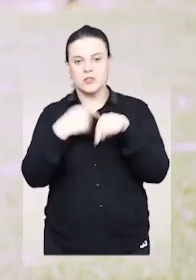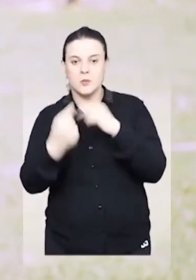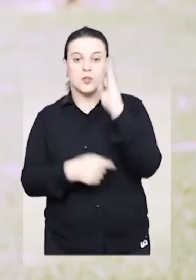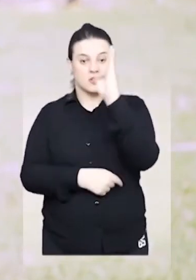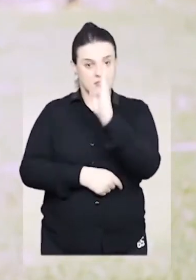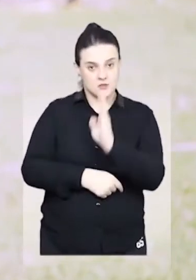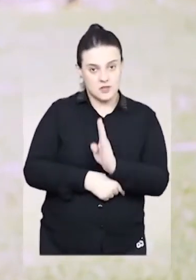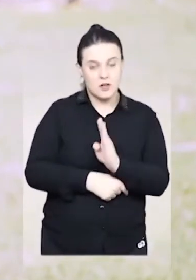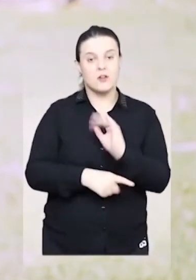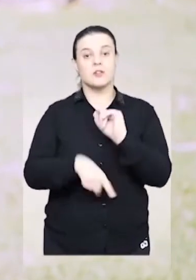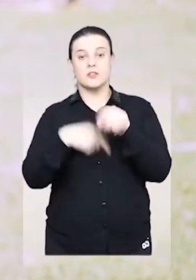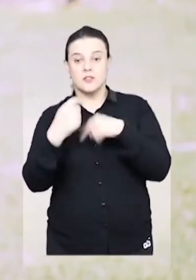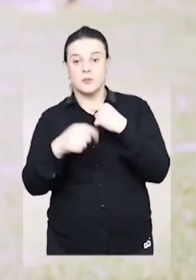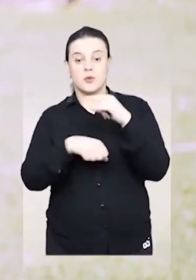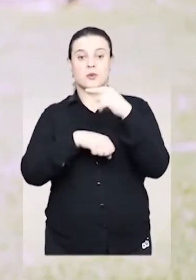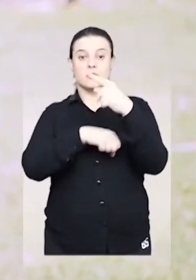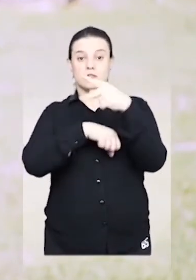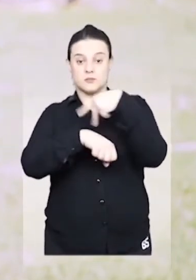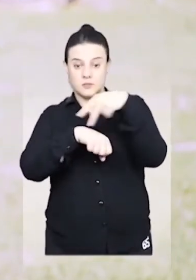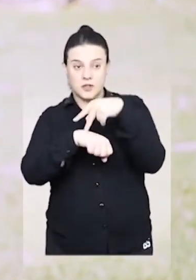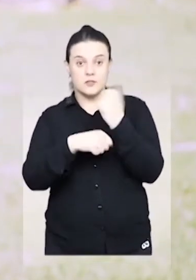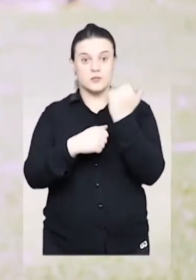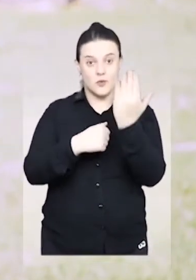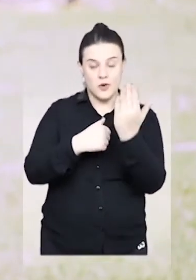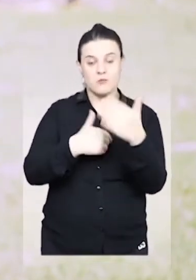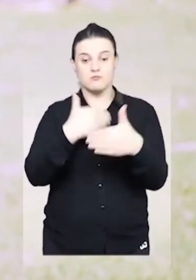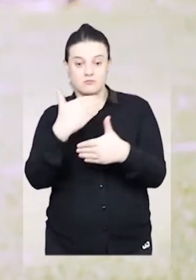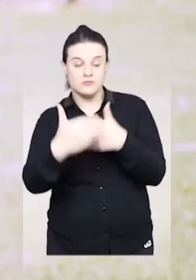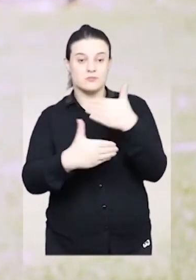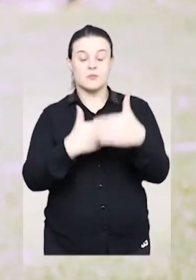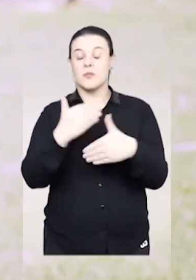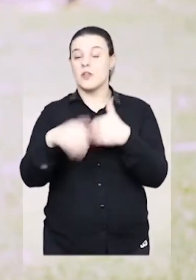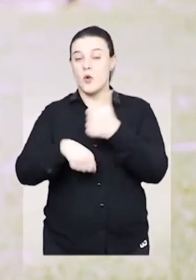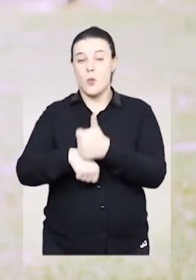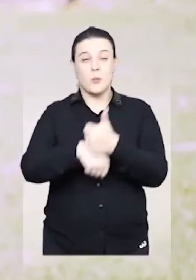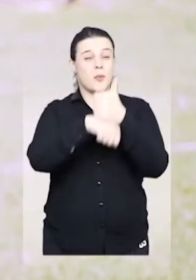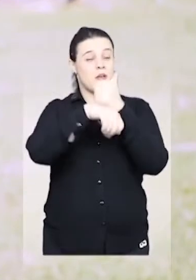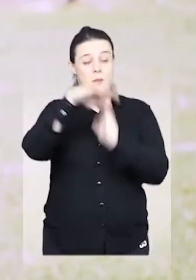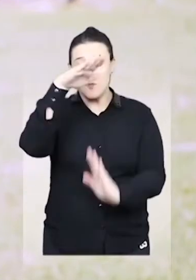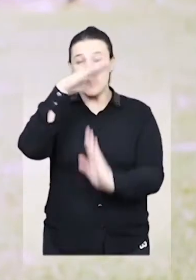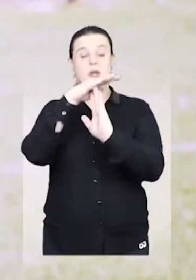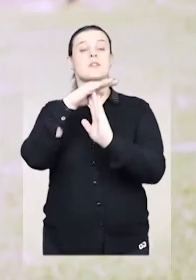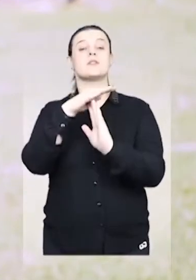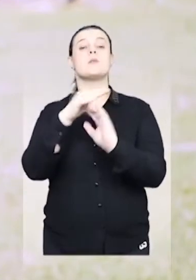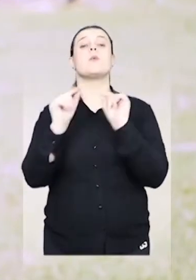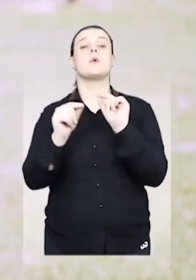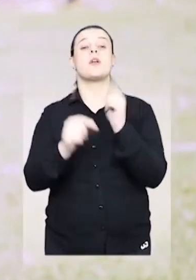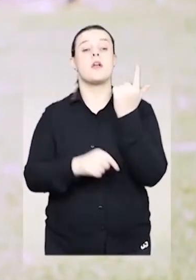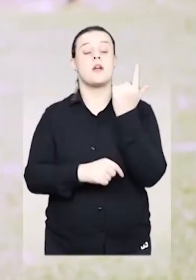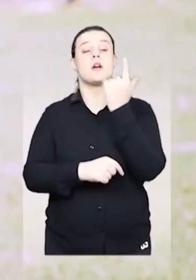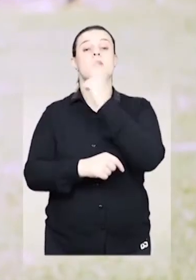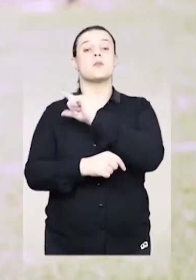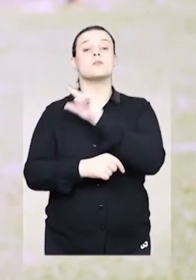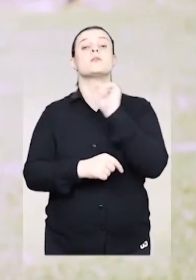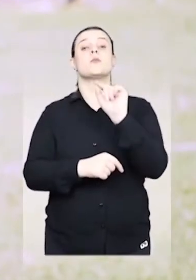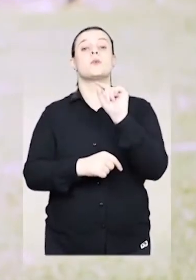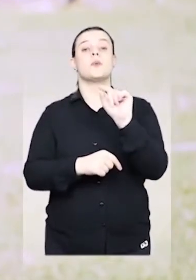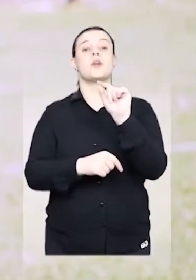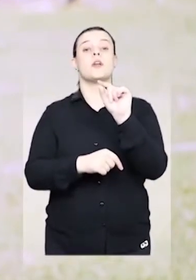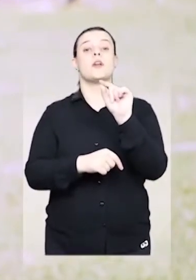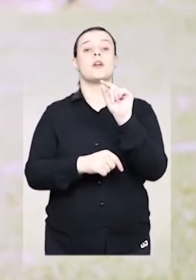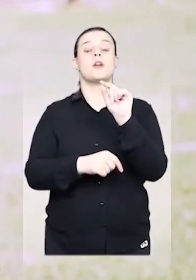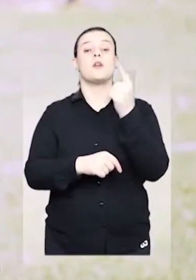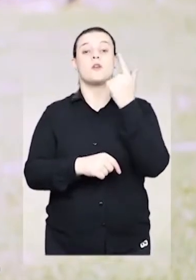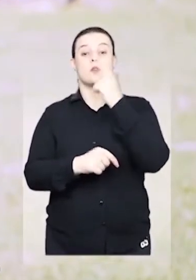para o nacional, depois você vai para o internacional, e eu acho que o prêmio máximo seria realmente subir no